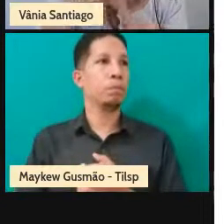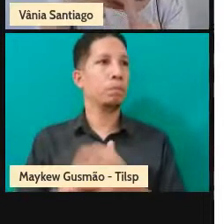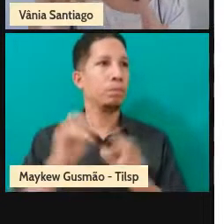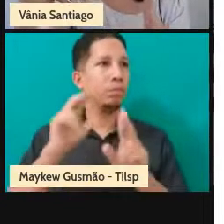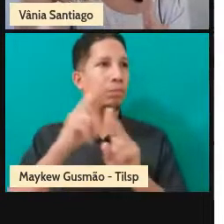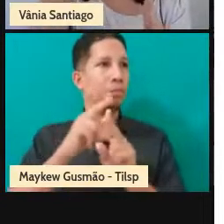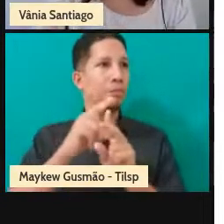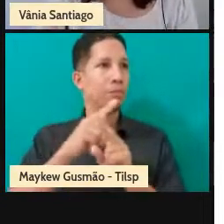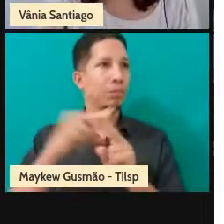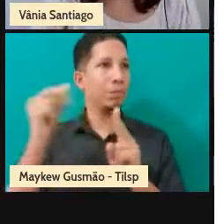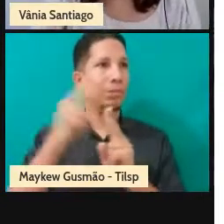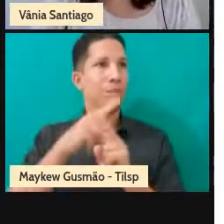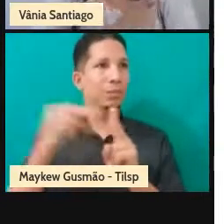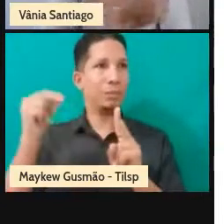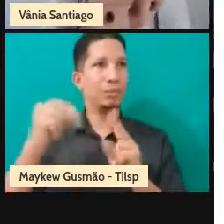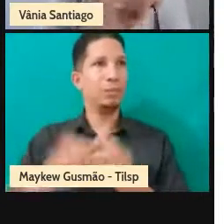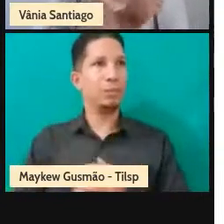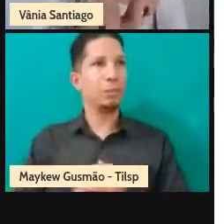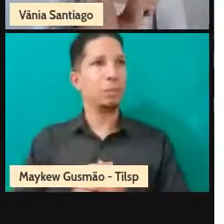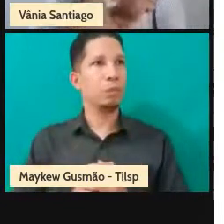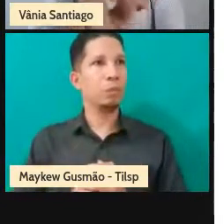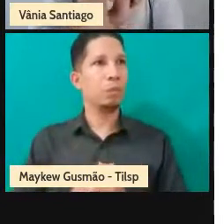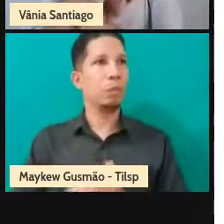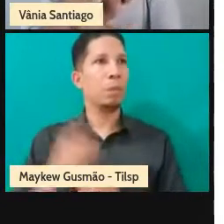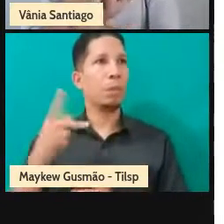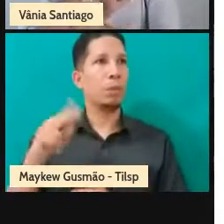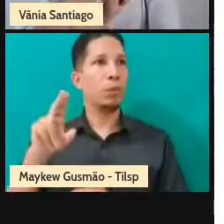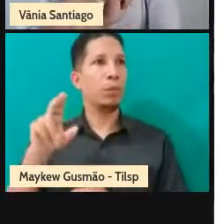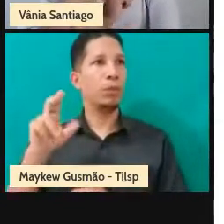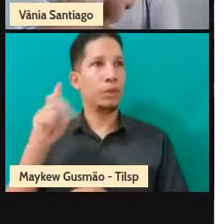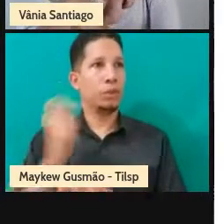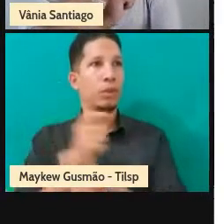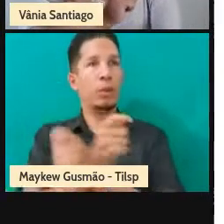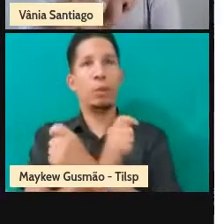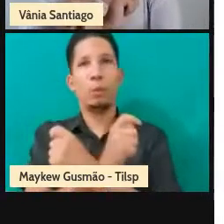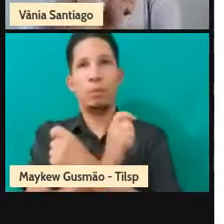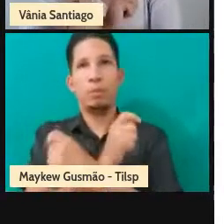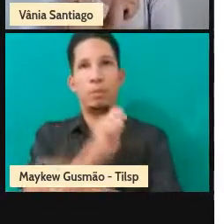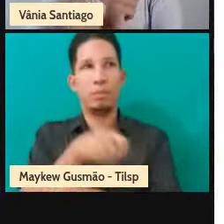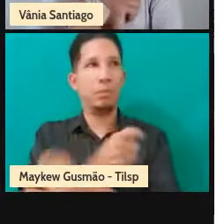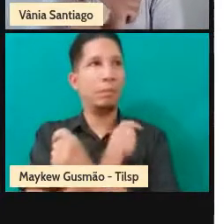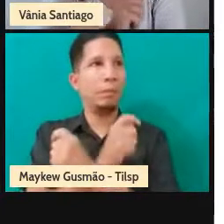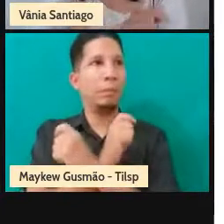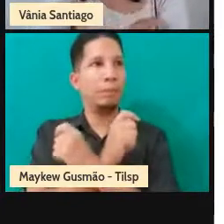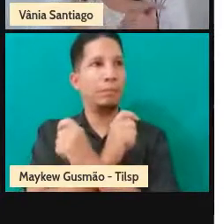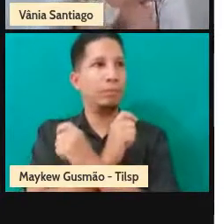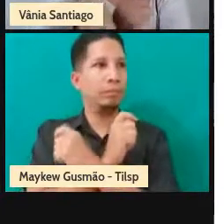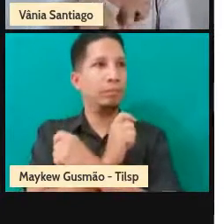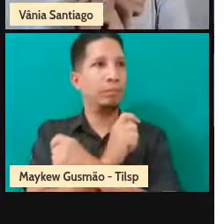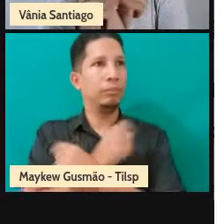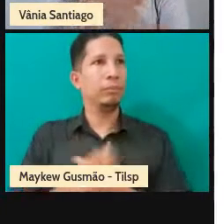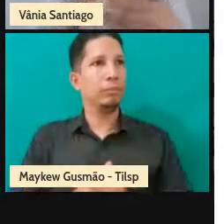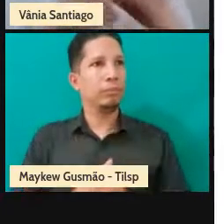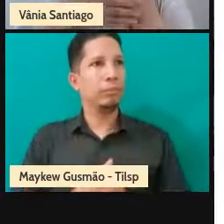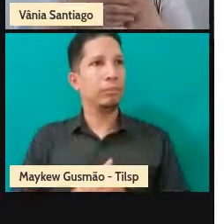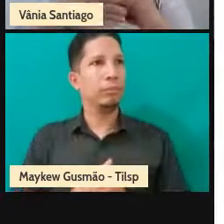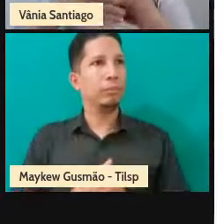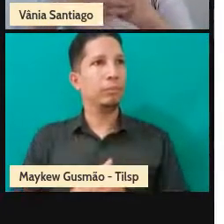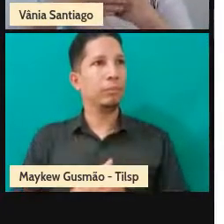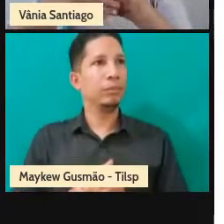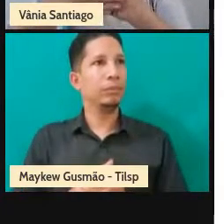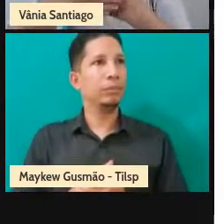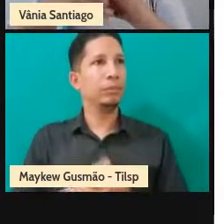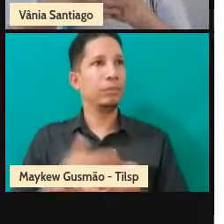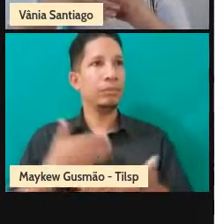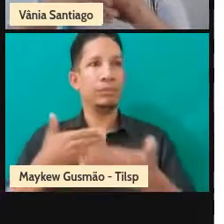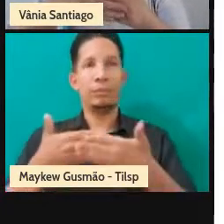Esse aqui é o sinal. A PUC, São Paulo. Esse é o sinal da PUC, São Paulo. Aí eu tenho a PUC Ribeirão